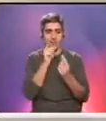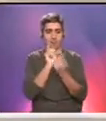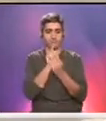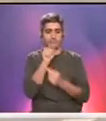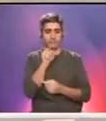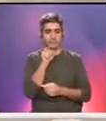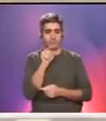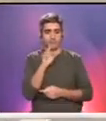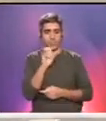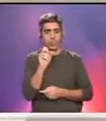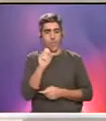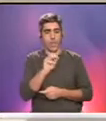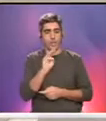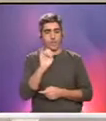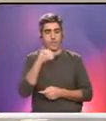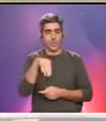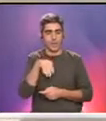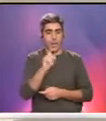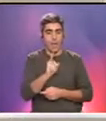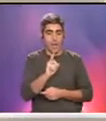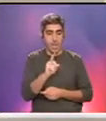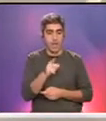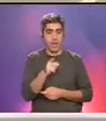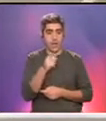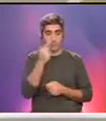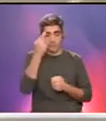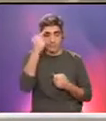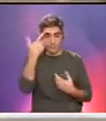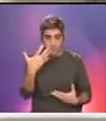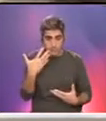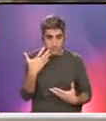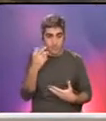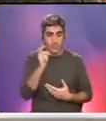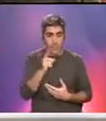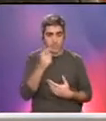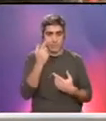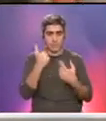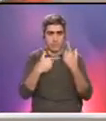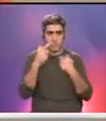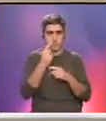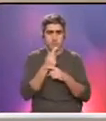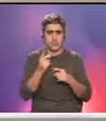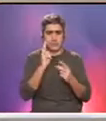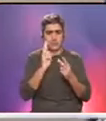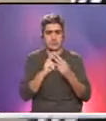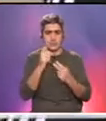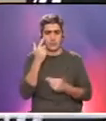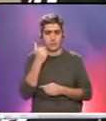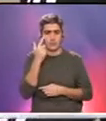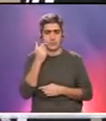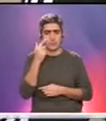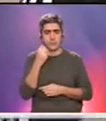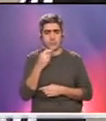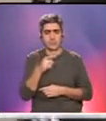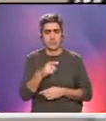Não é você, o Joaquim? Hã? Até agora já está a chorar por não me ver? Hã? O que é